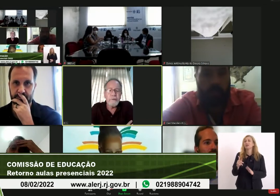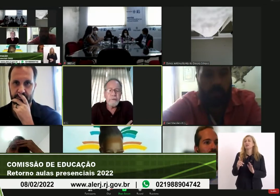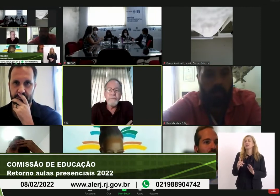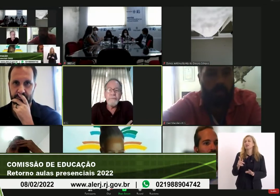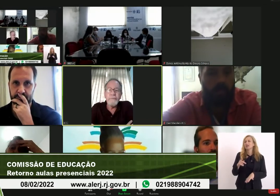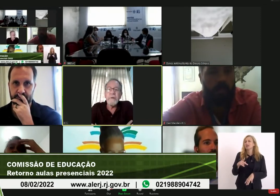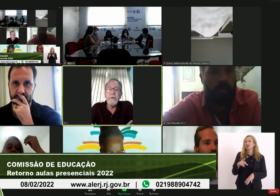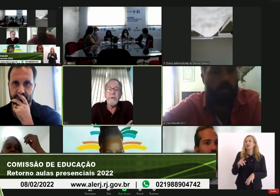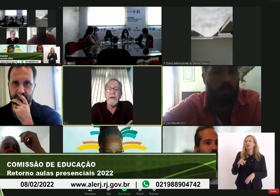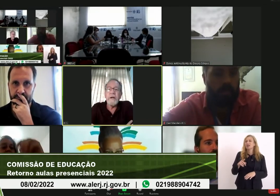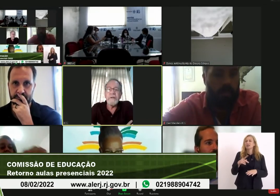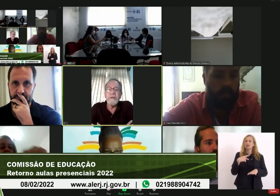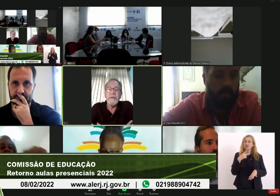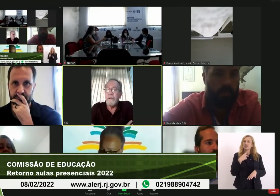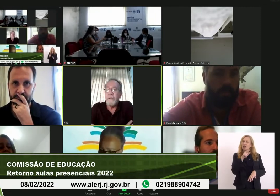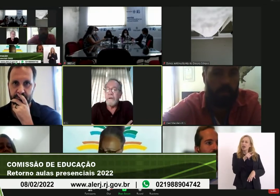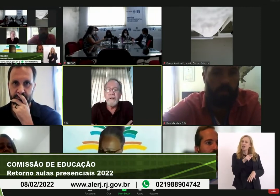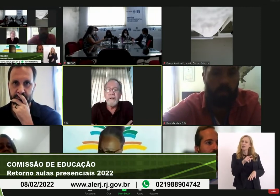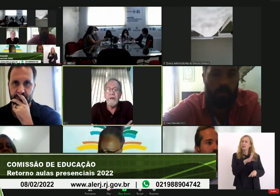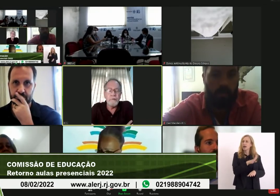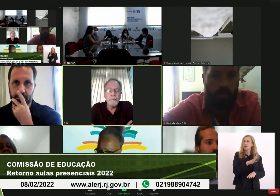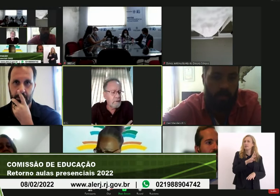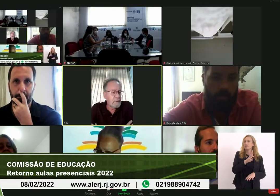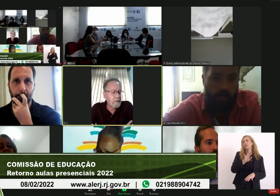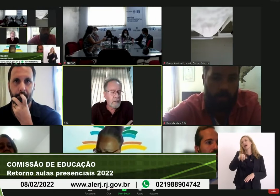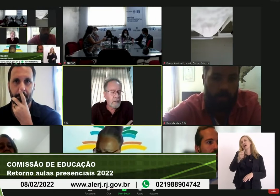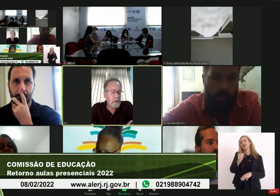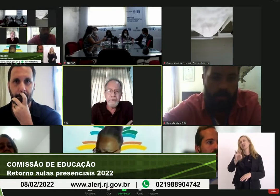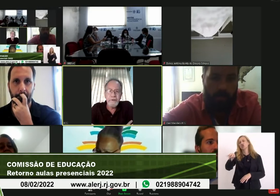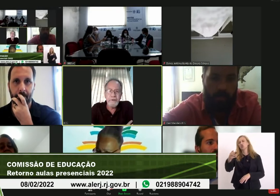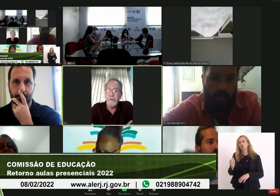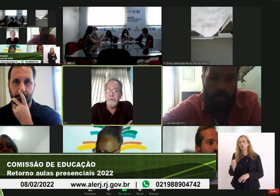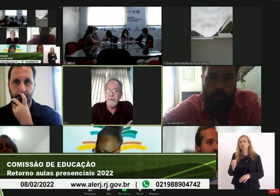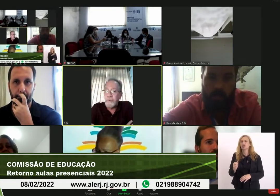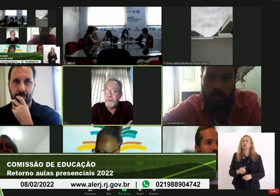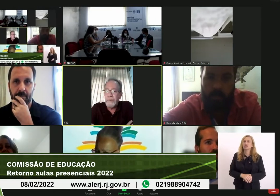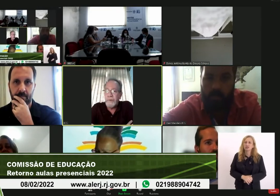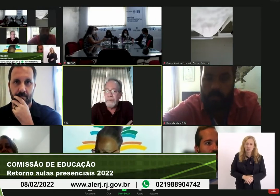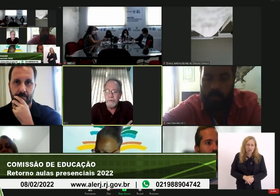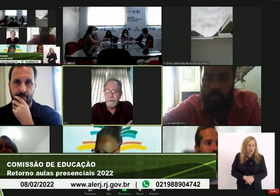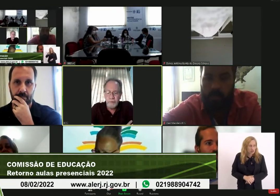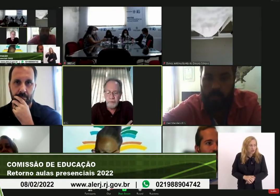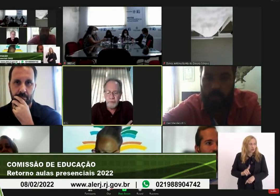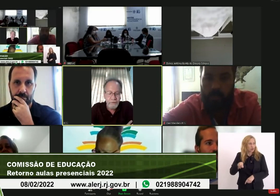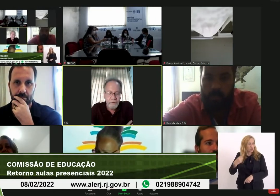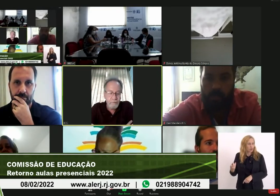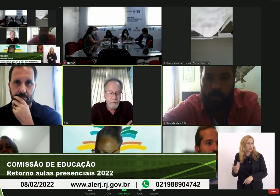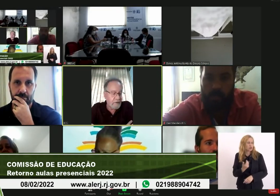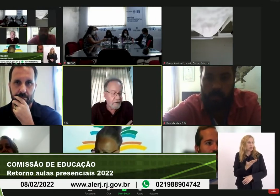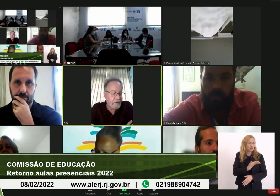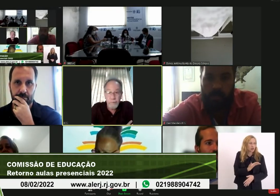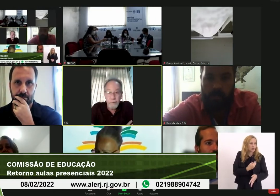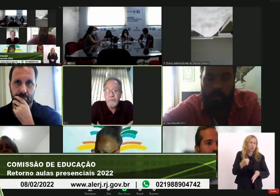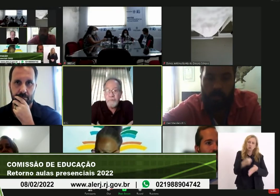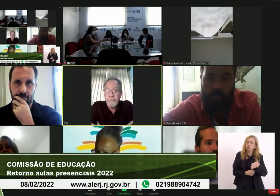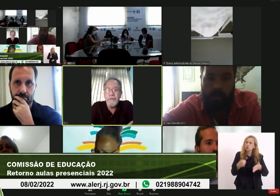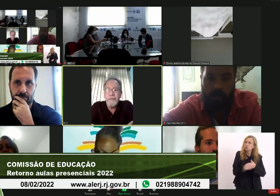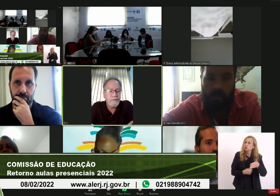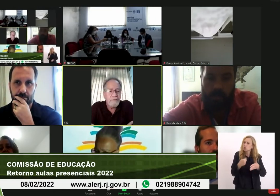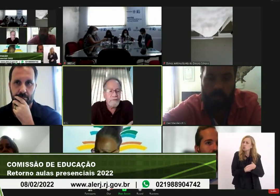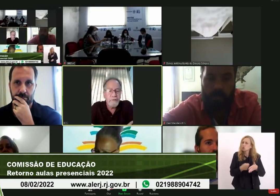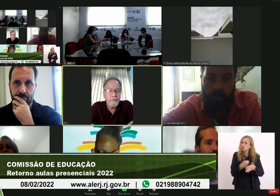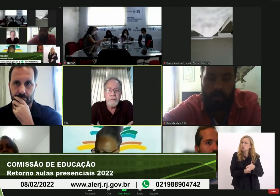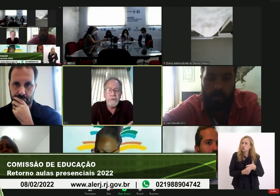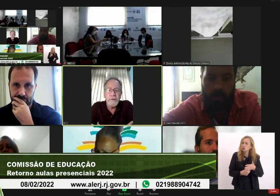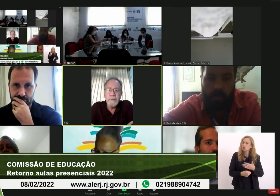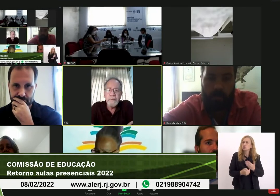Tijuca, mas a Hermano, a Rodrigo e outros companheiros de luta, a gente não viu ainda nesse